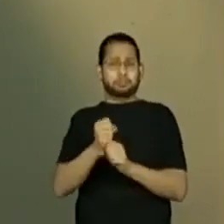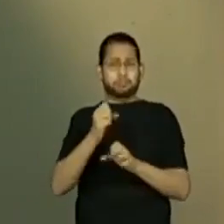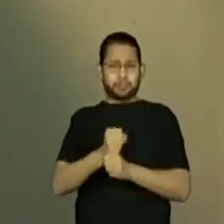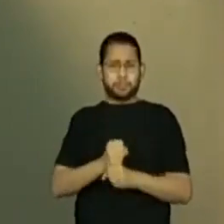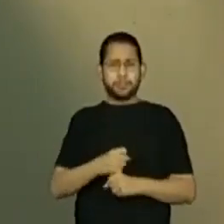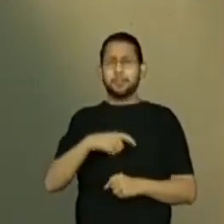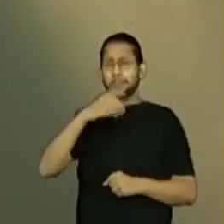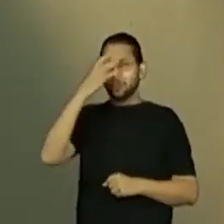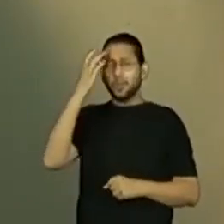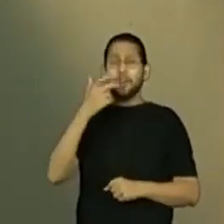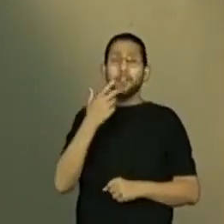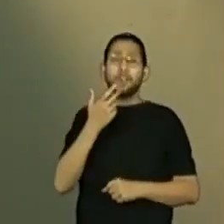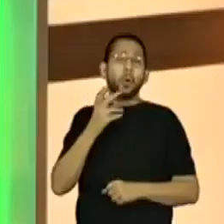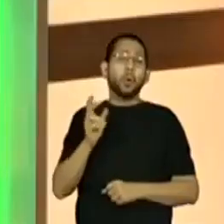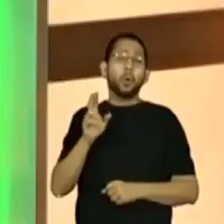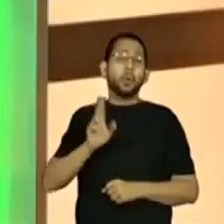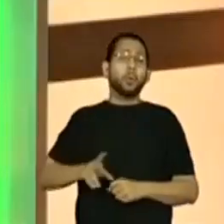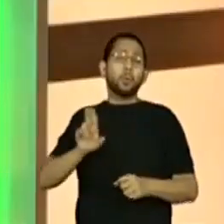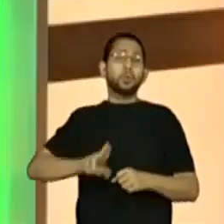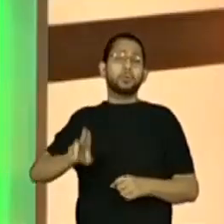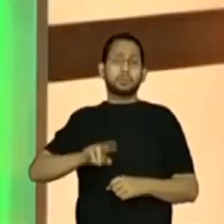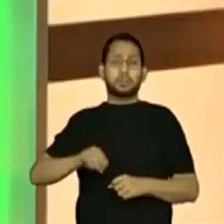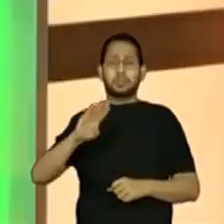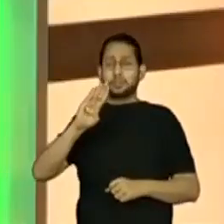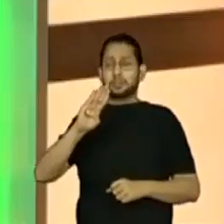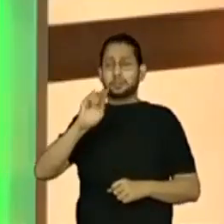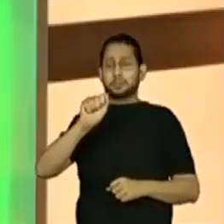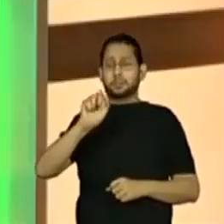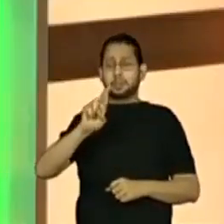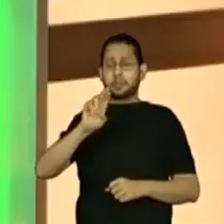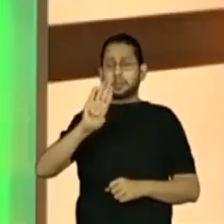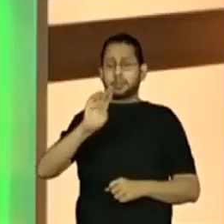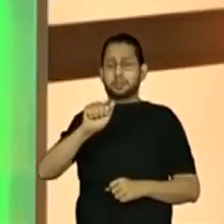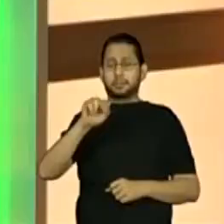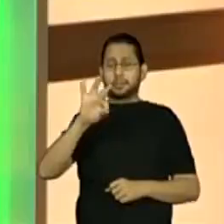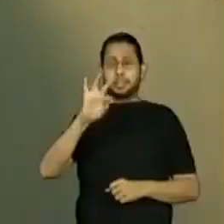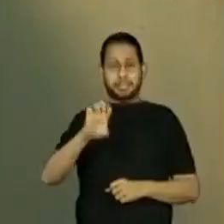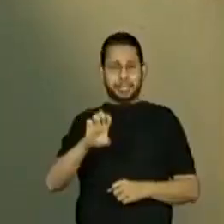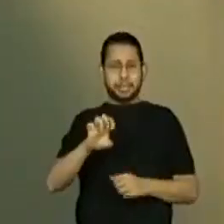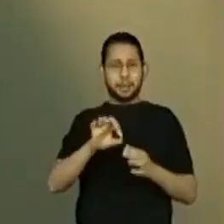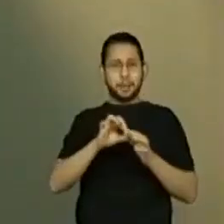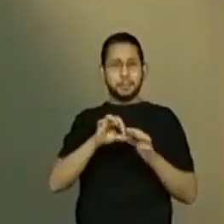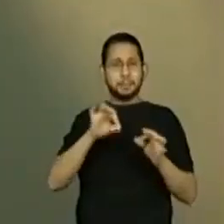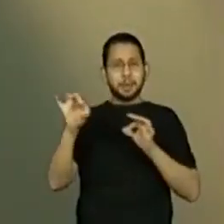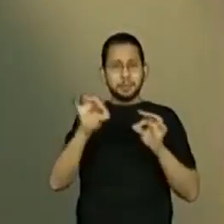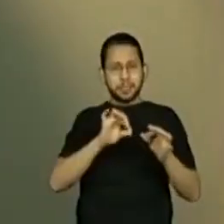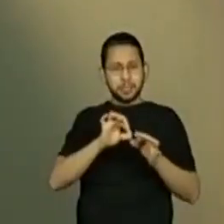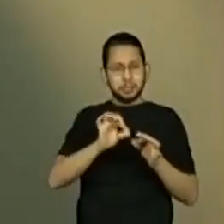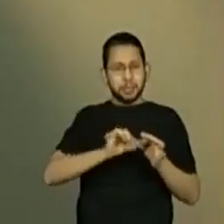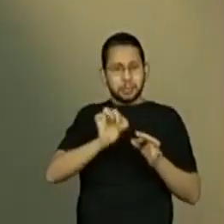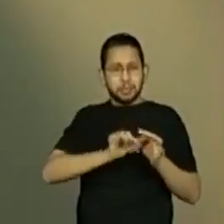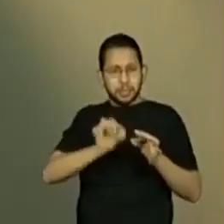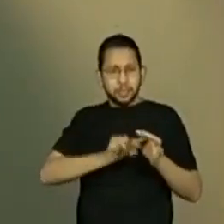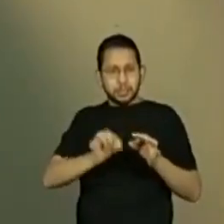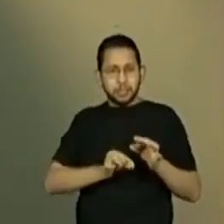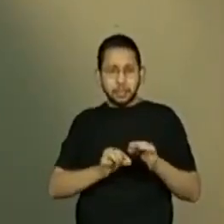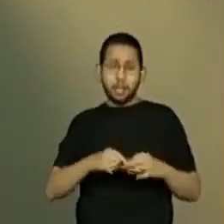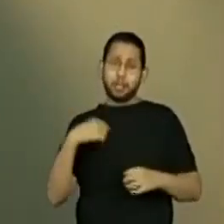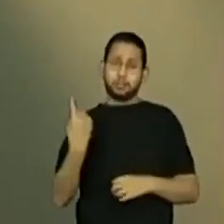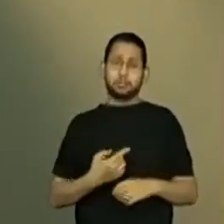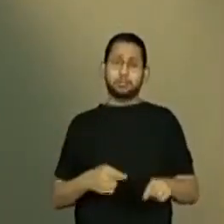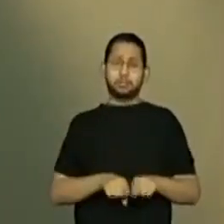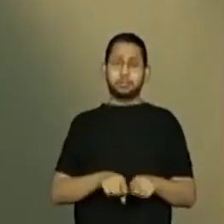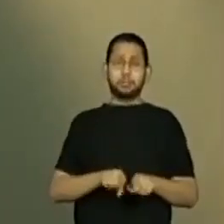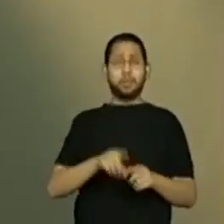que falou de barbante. Sim, o barbante ele pode ser uma unidade de medida. Assim como nós fomos